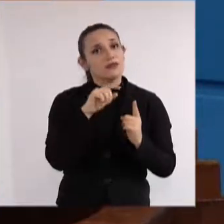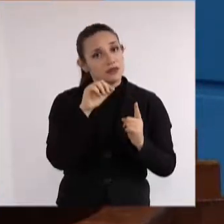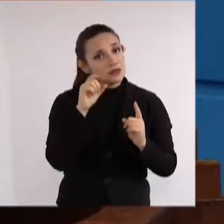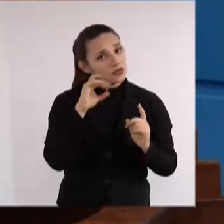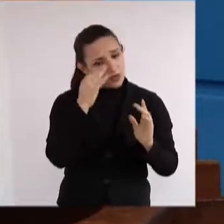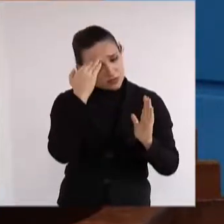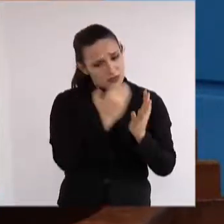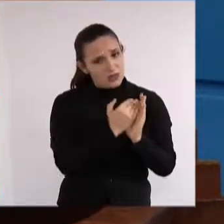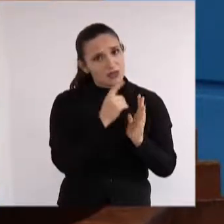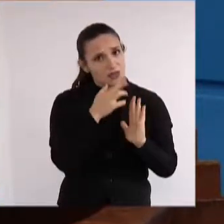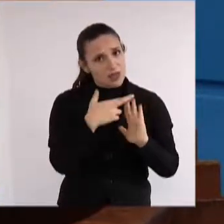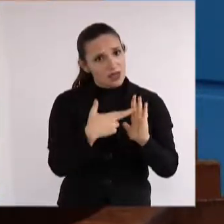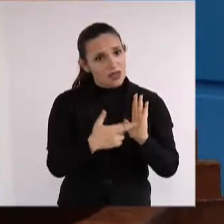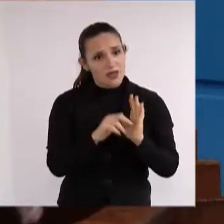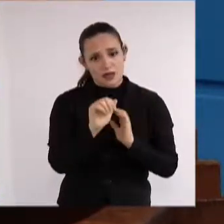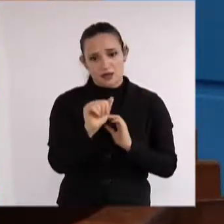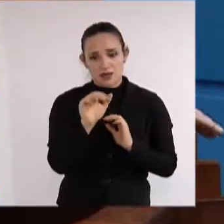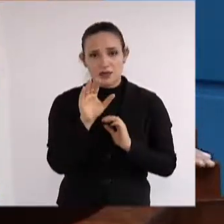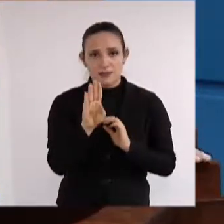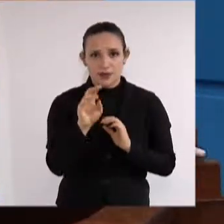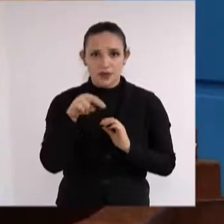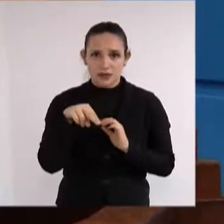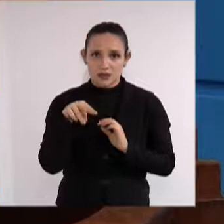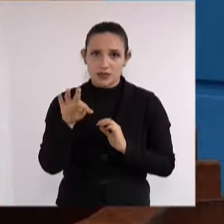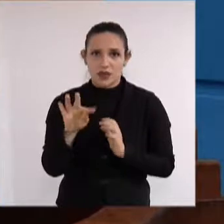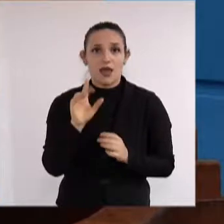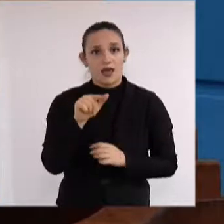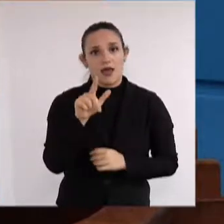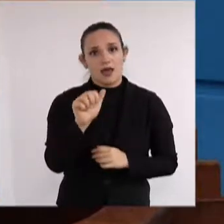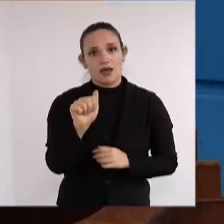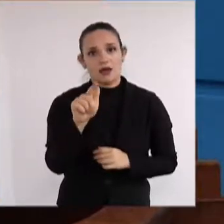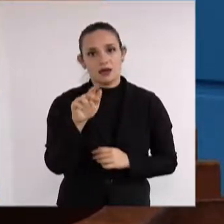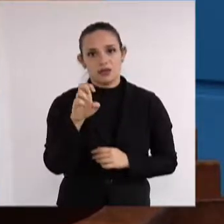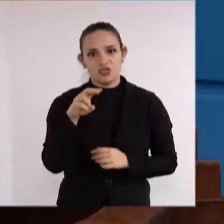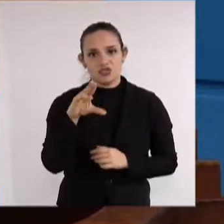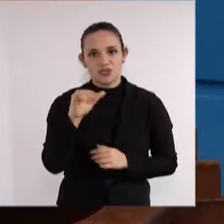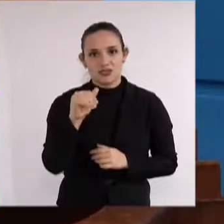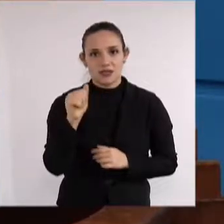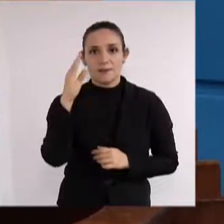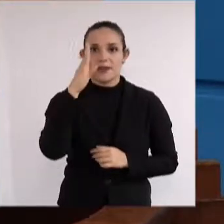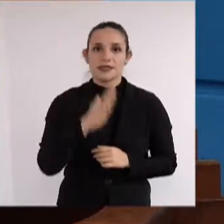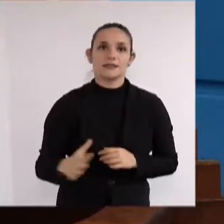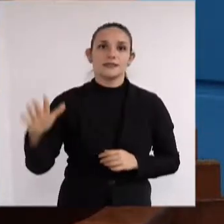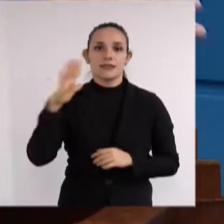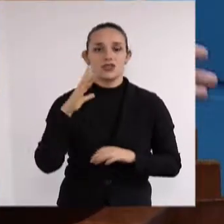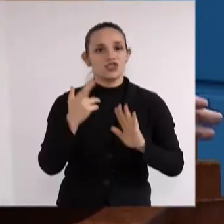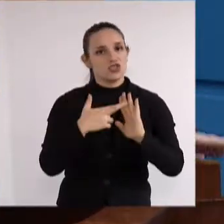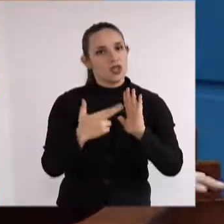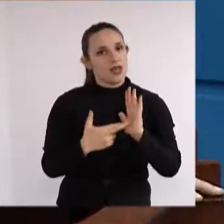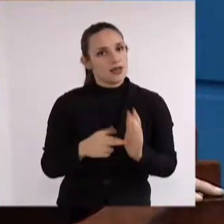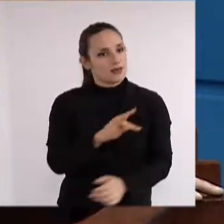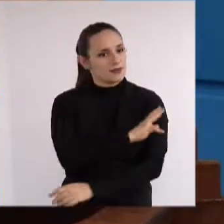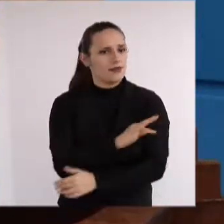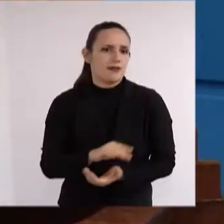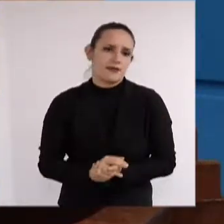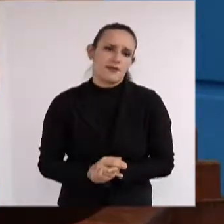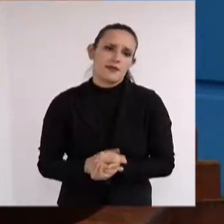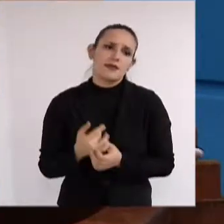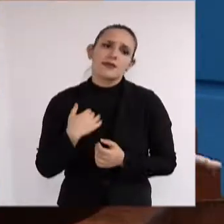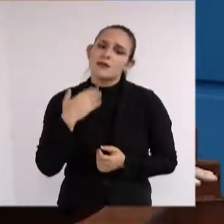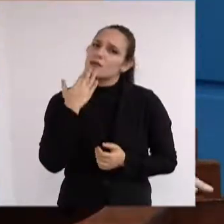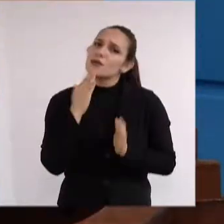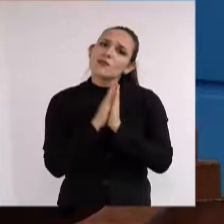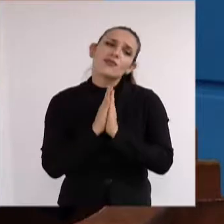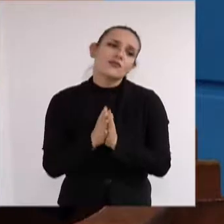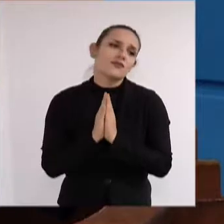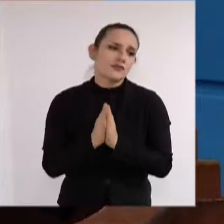ABNT, Agência Brasileira de Normas Técnicas. Então, eu solicito aos nobres pares que, humildemente,